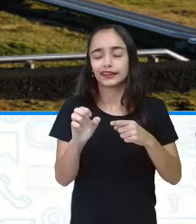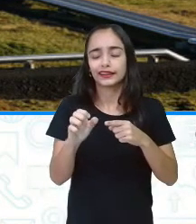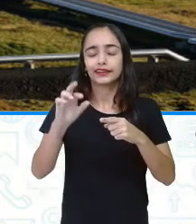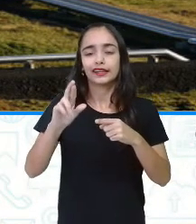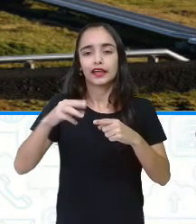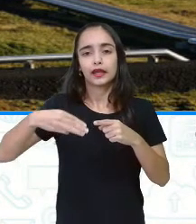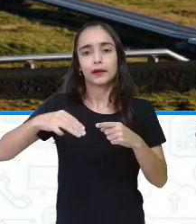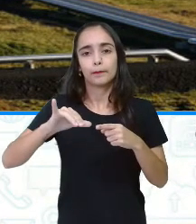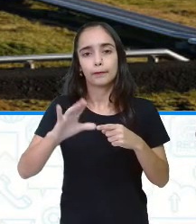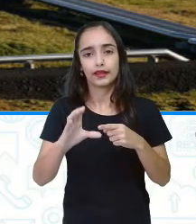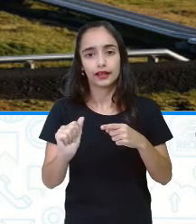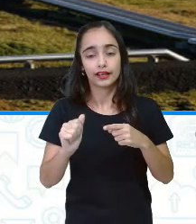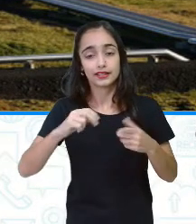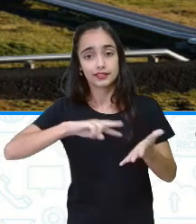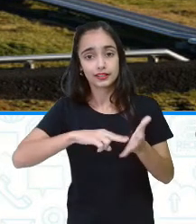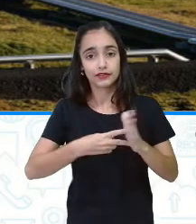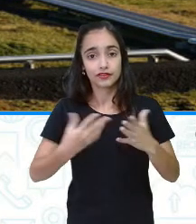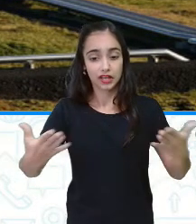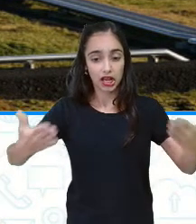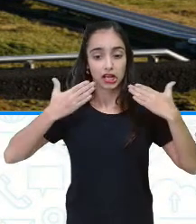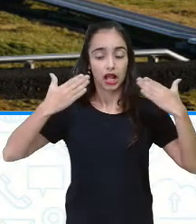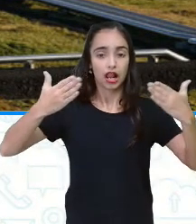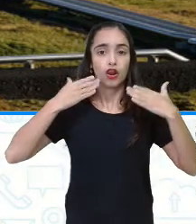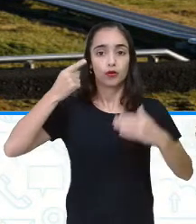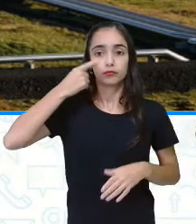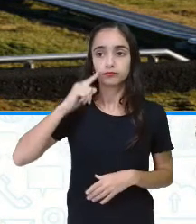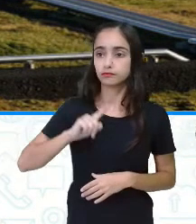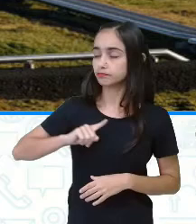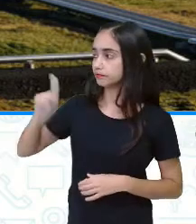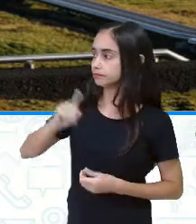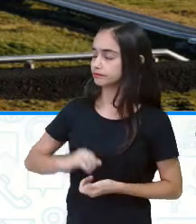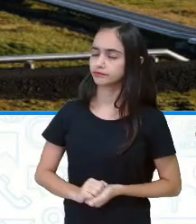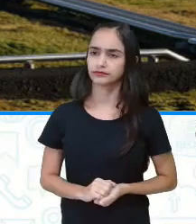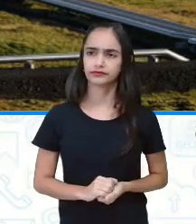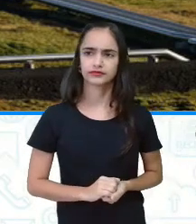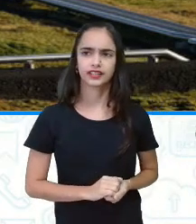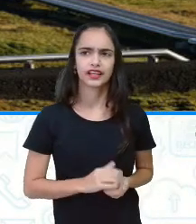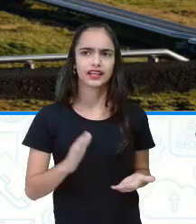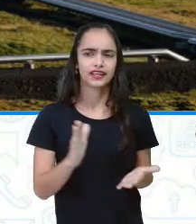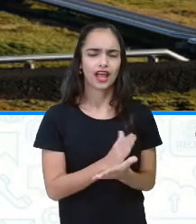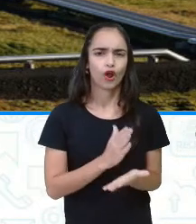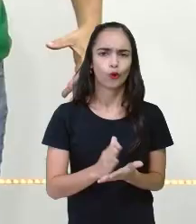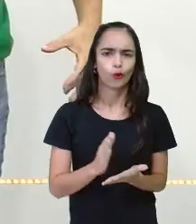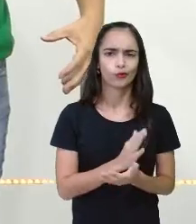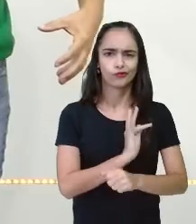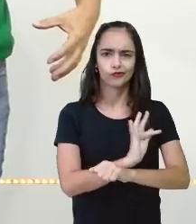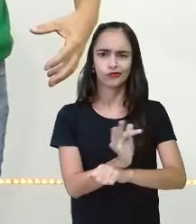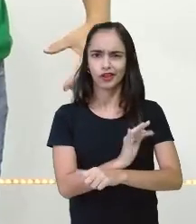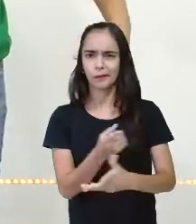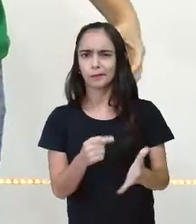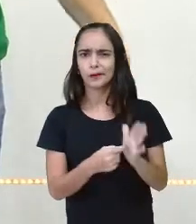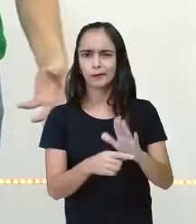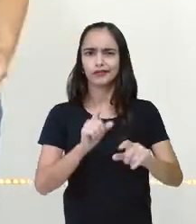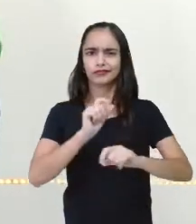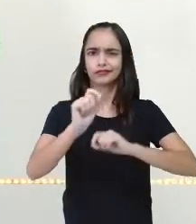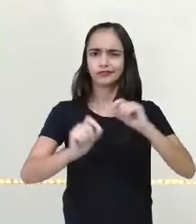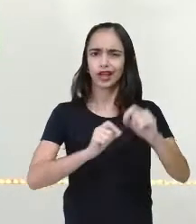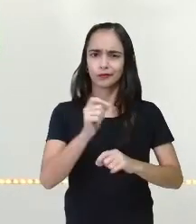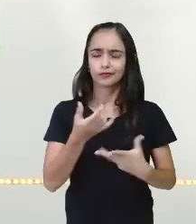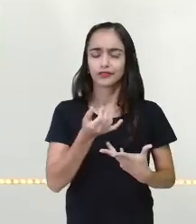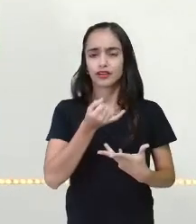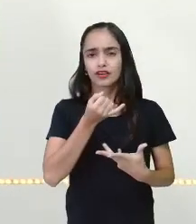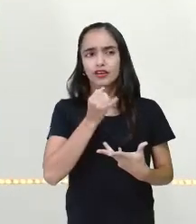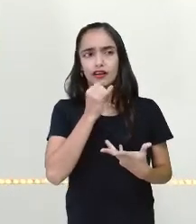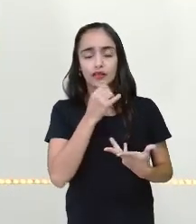mas em alguns lugares vocês já ouviram falar em geysers? Desenho animado tem muito isso, né? É aquela fumacinha, aquele vapor que sobe do